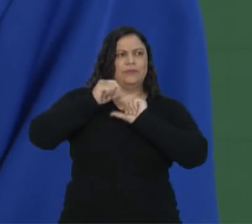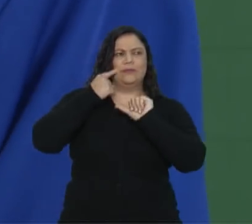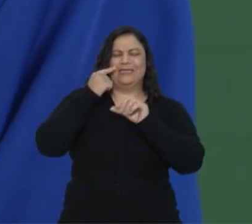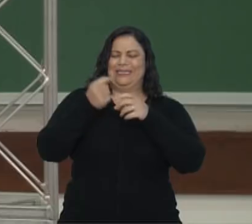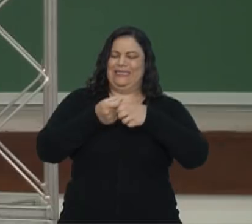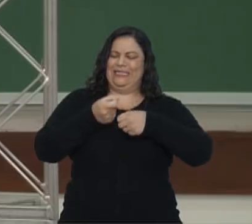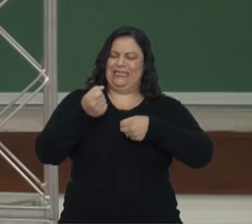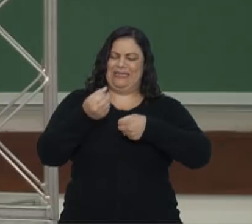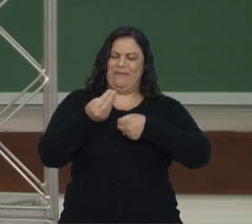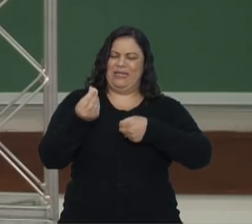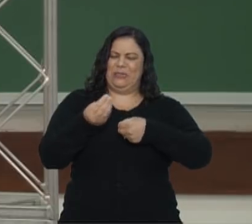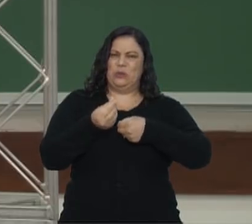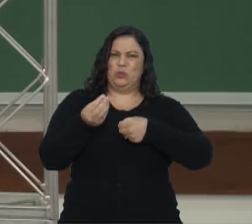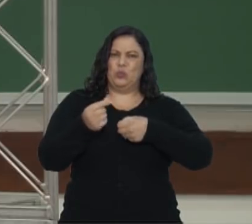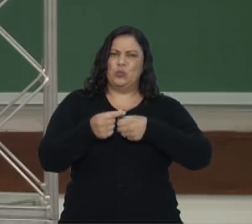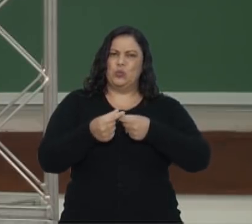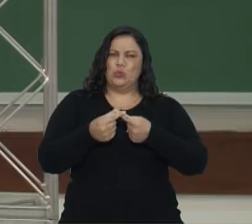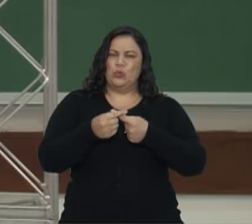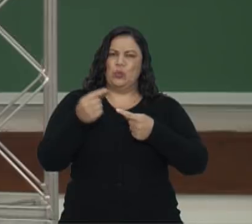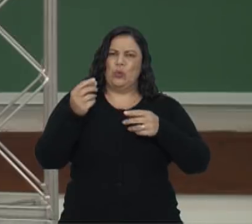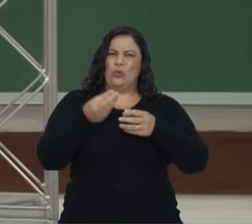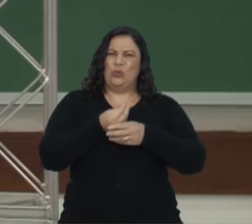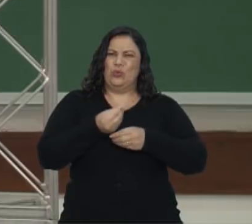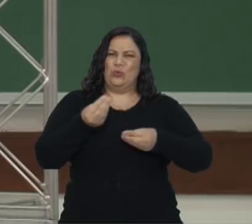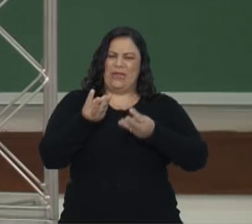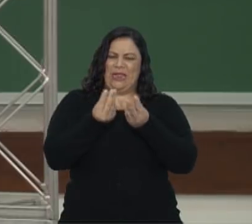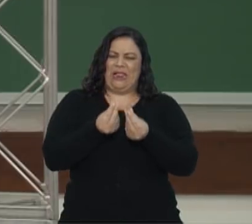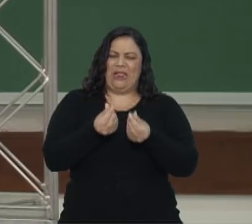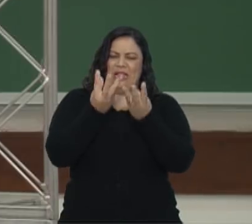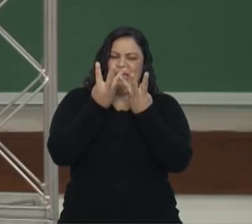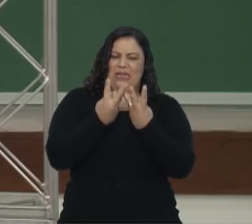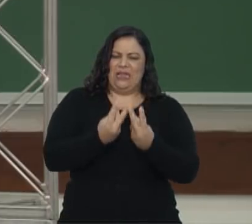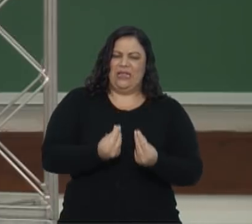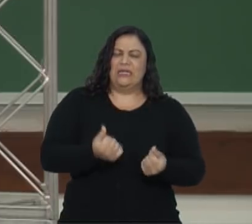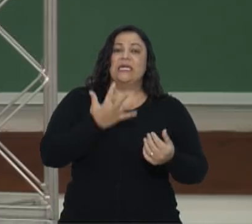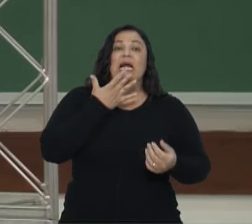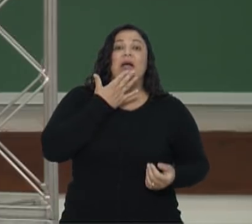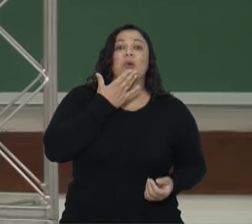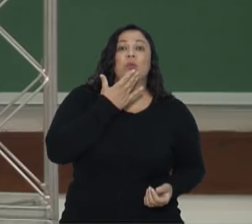mais grosseiro, ele vai esfarelando, uma cor